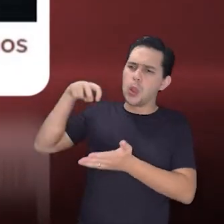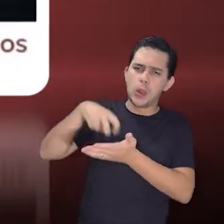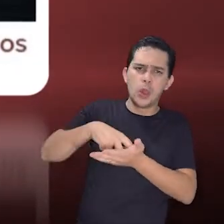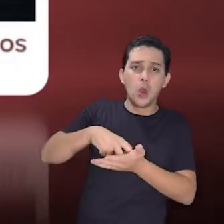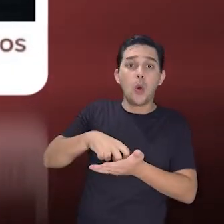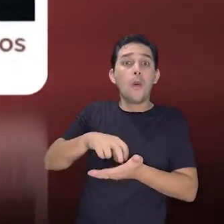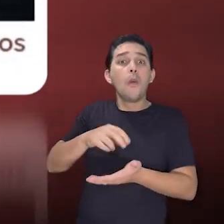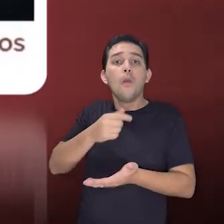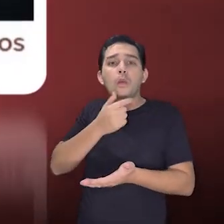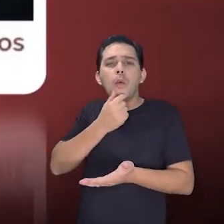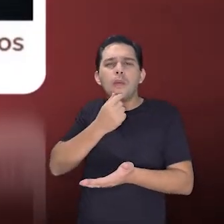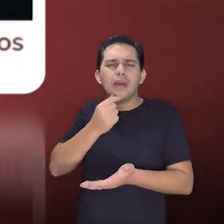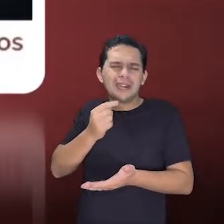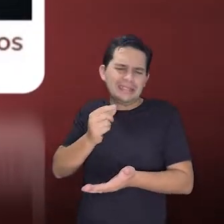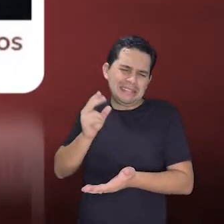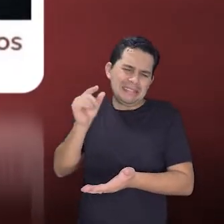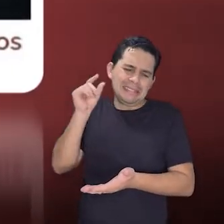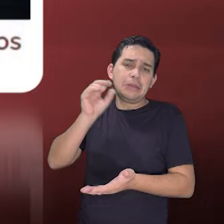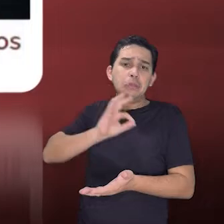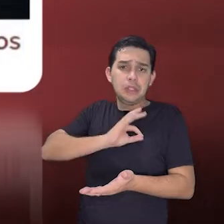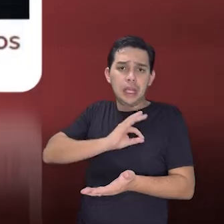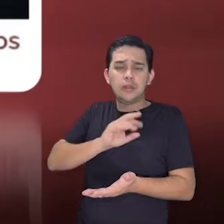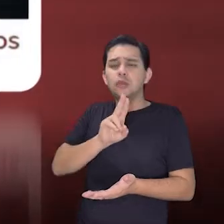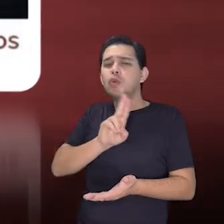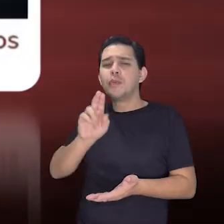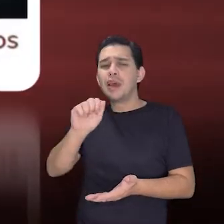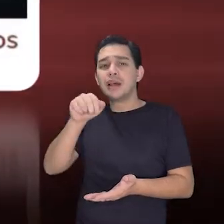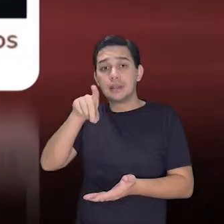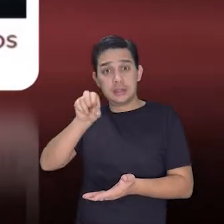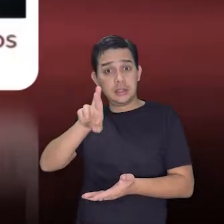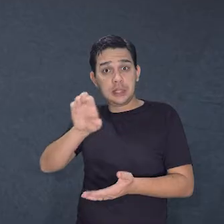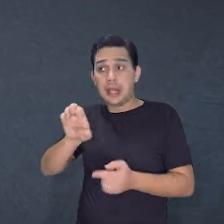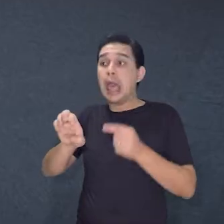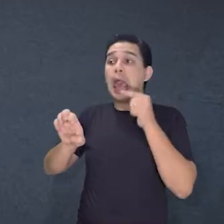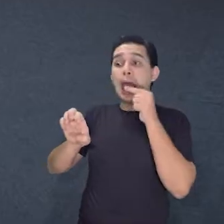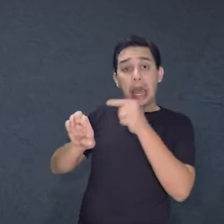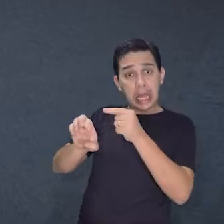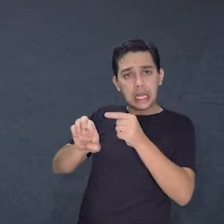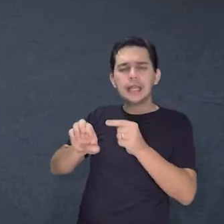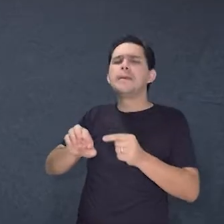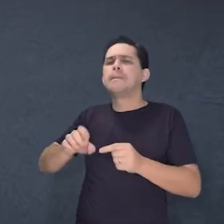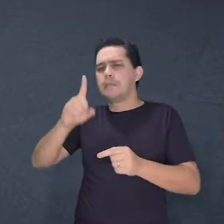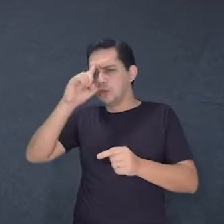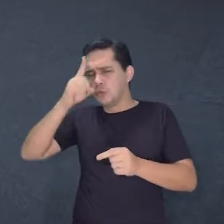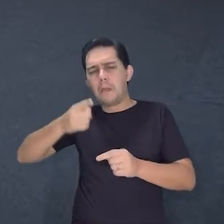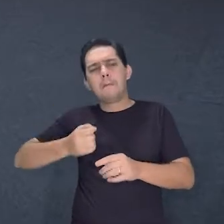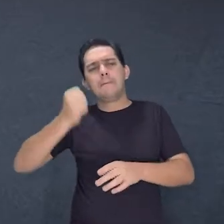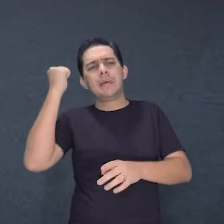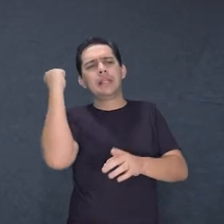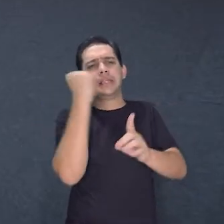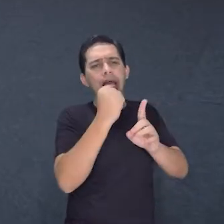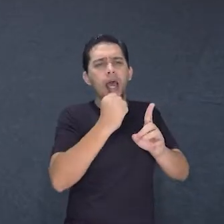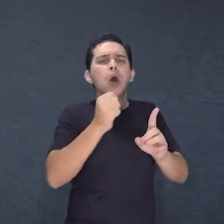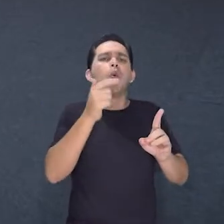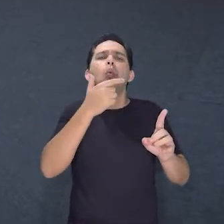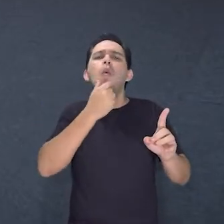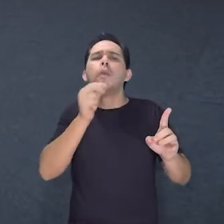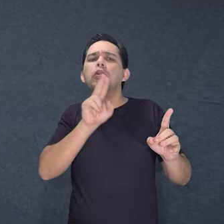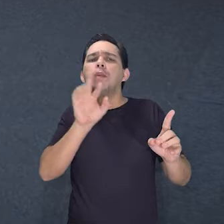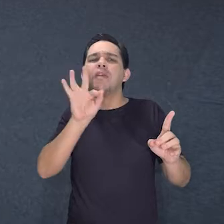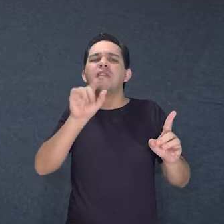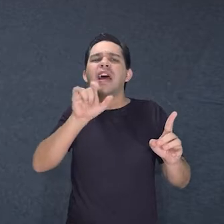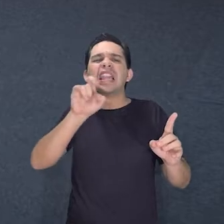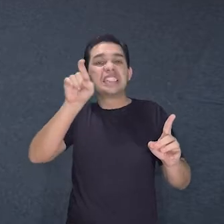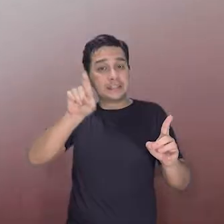o ex-policial civil André Luiz da Silva Malvar pelo assassinato do também policial civil Félix dos Santos